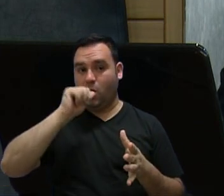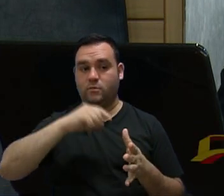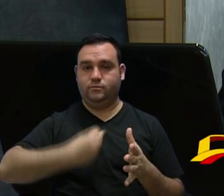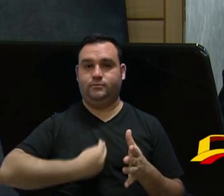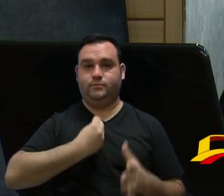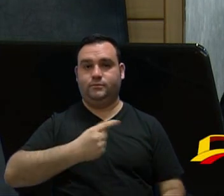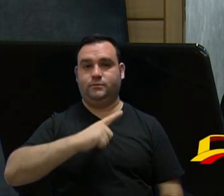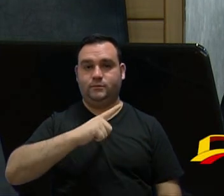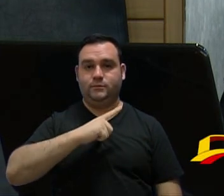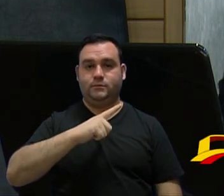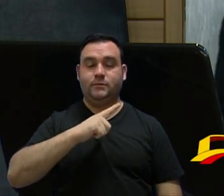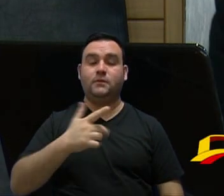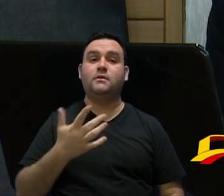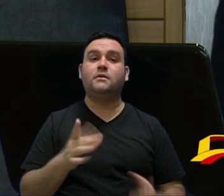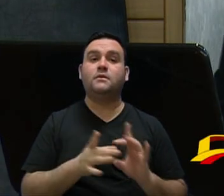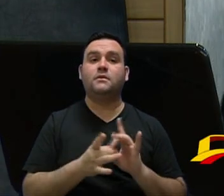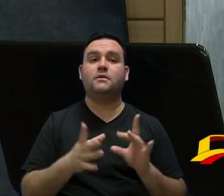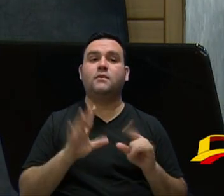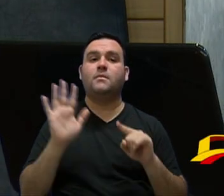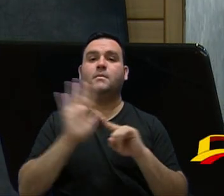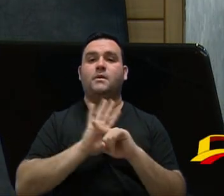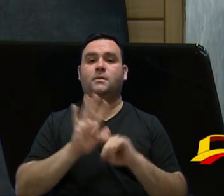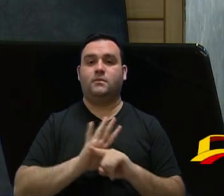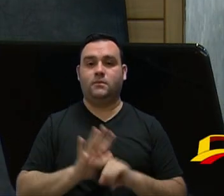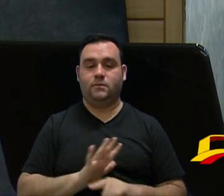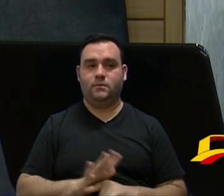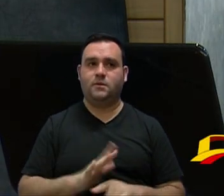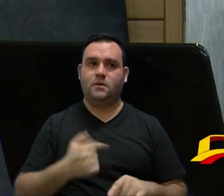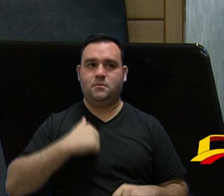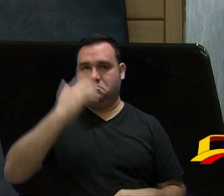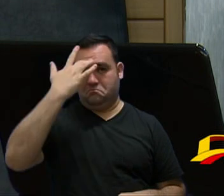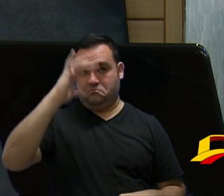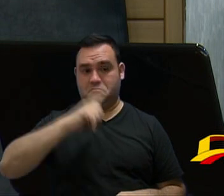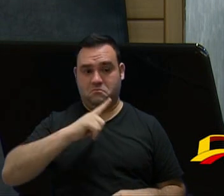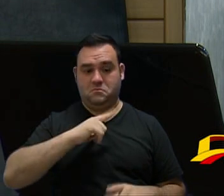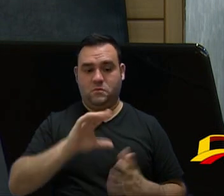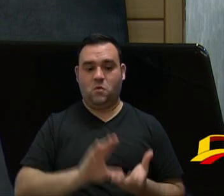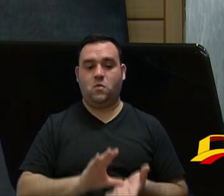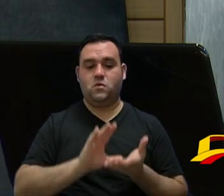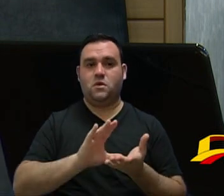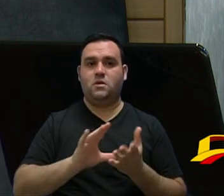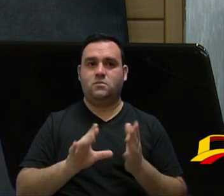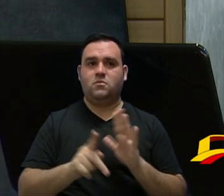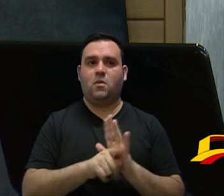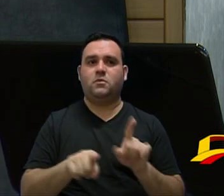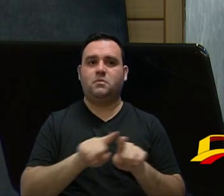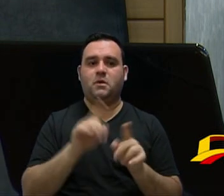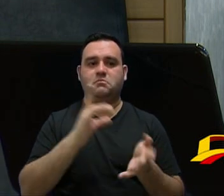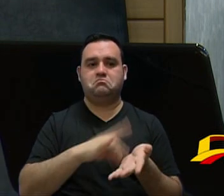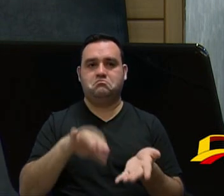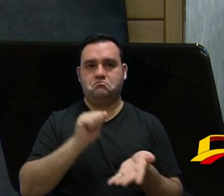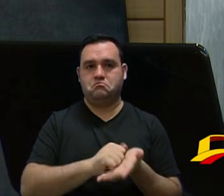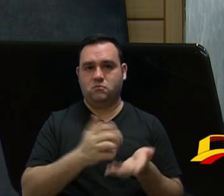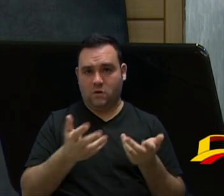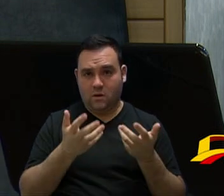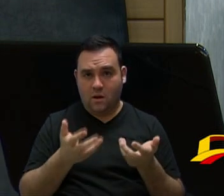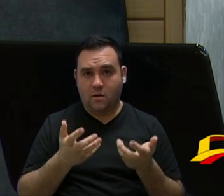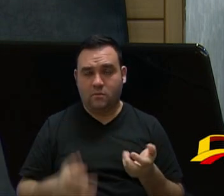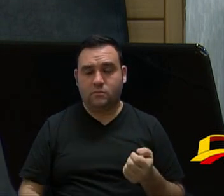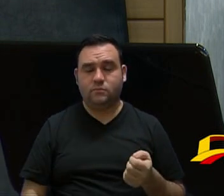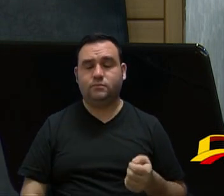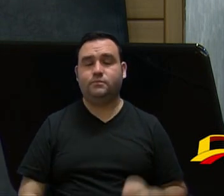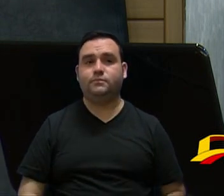os que estão presentes eu vou abrir as perguntas eu não sei se tem alguém do conselho municipal que também quer se inscrever